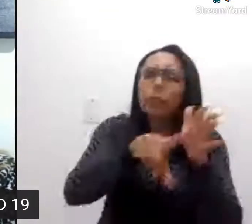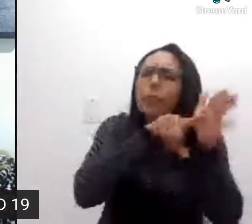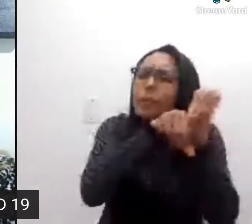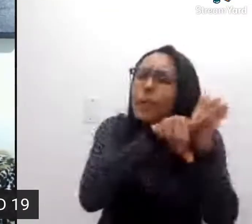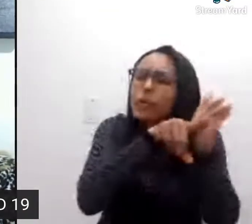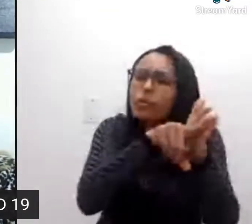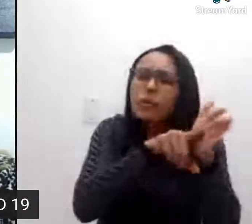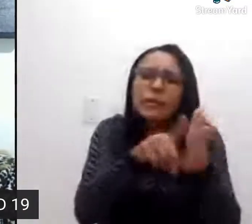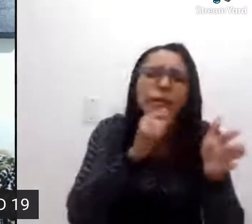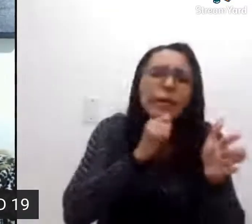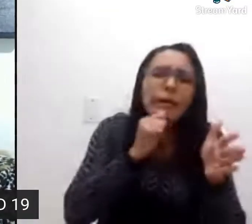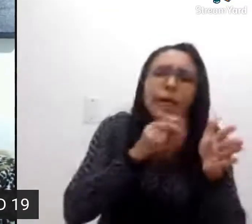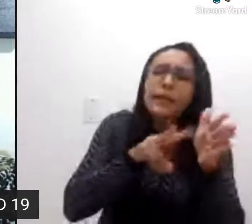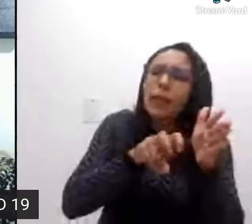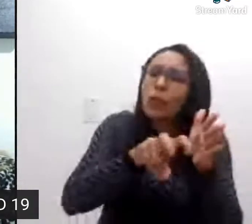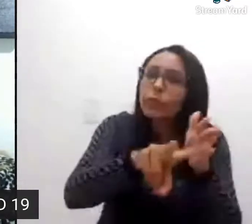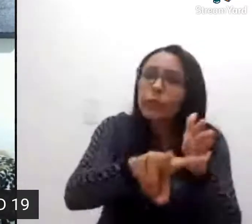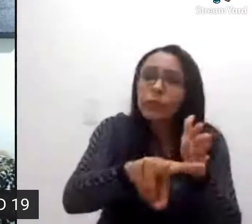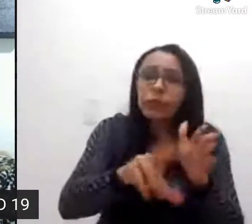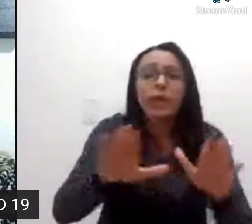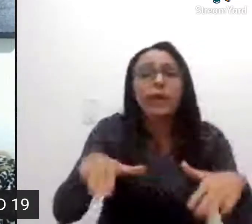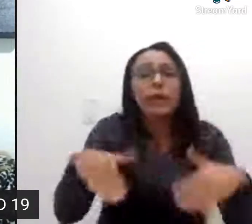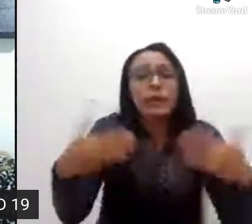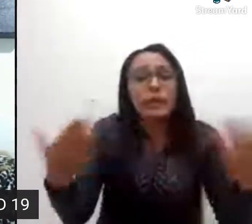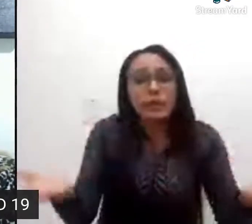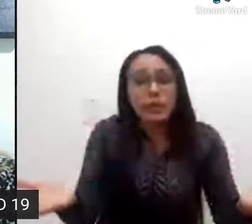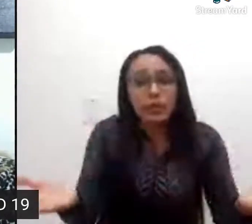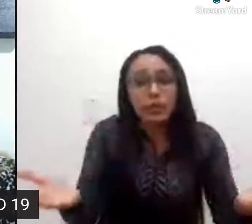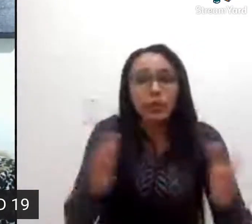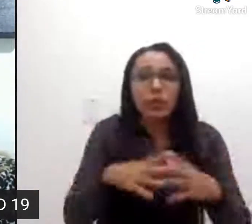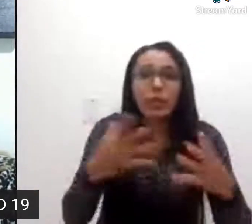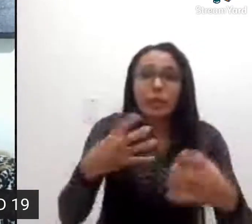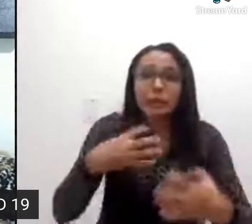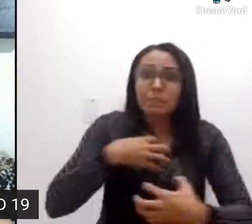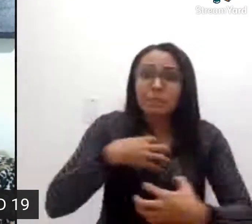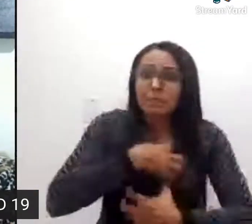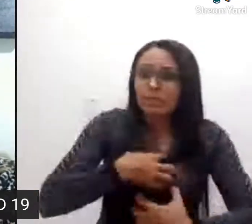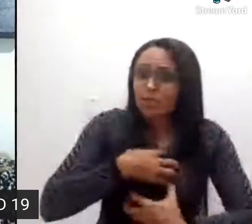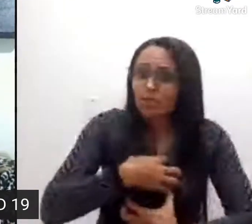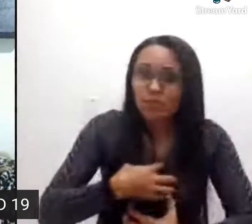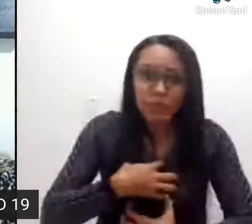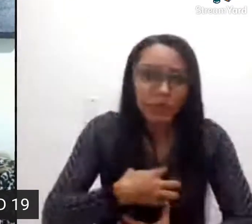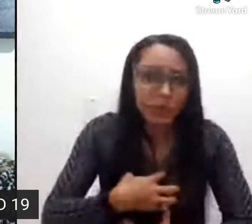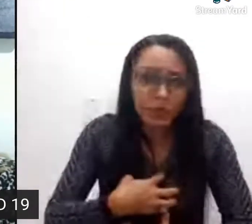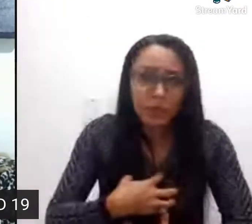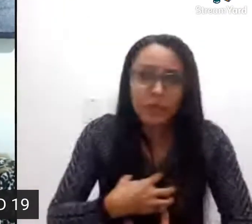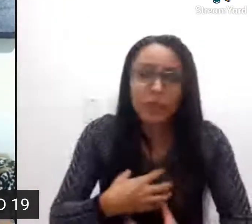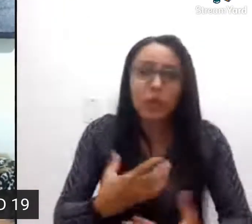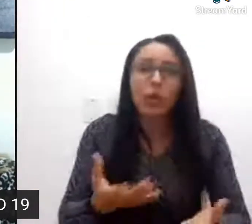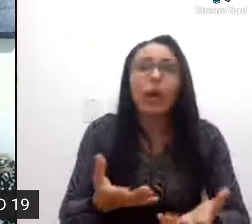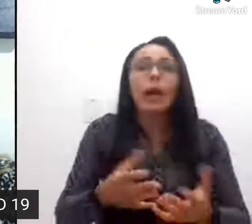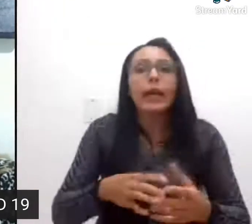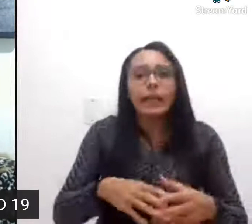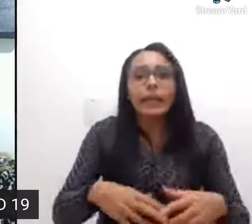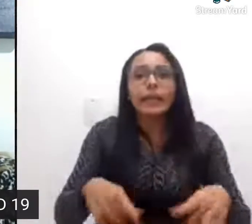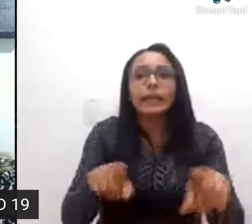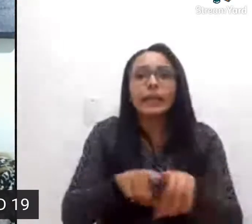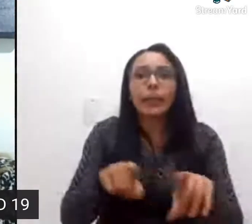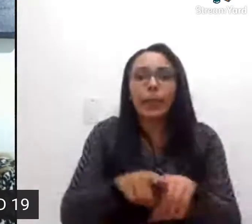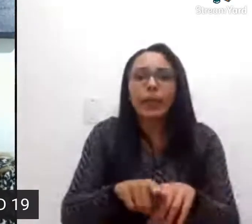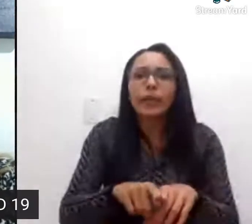doença, e isso gera apreensão e, ao mesmo tempo, gera a necessidade de cada vez